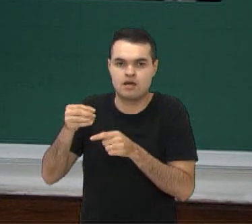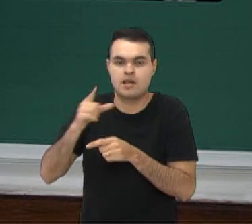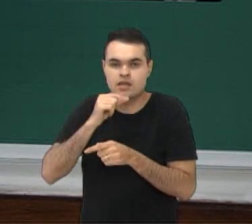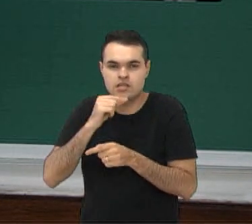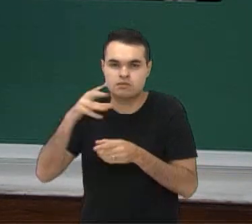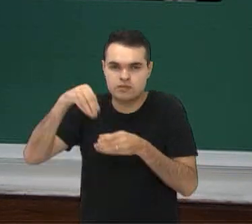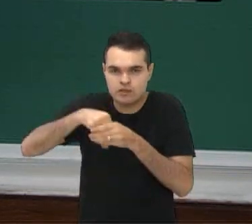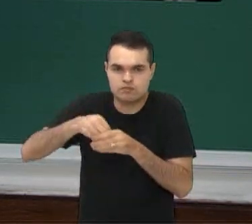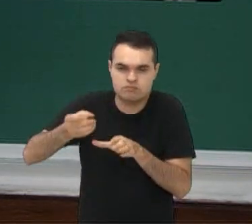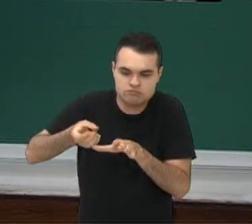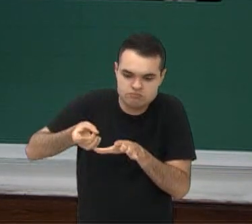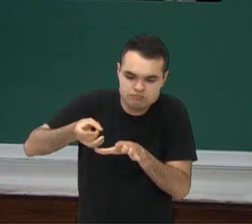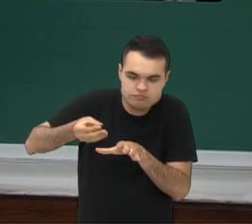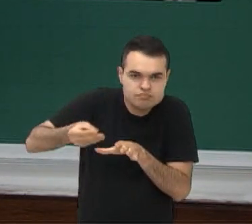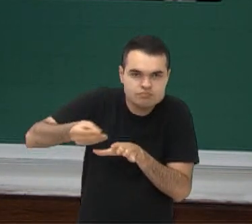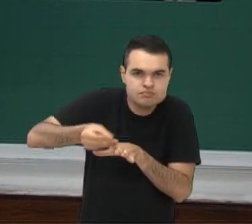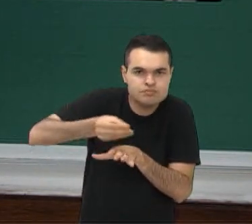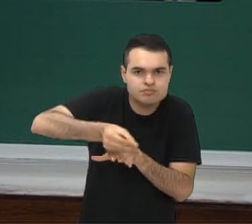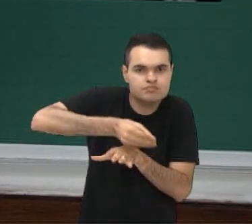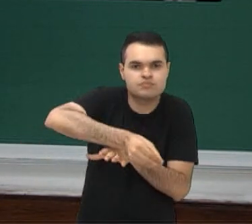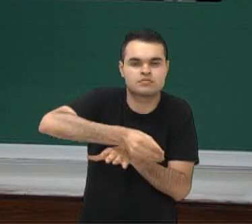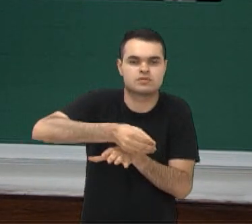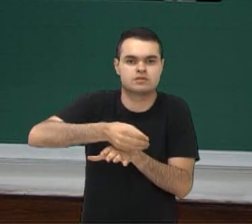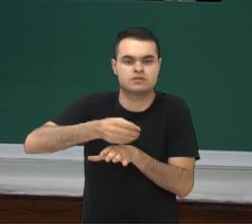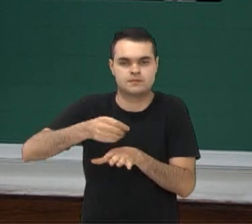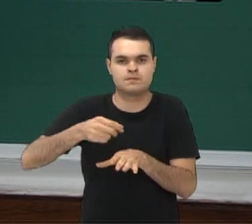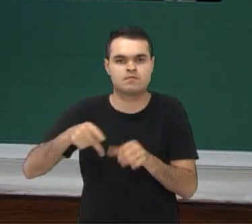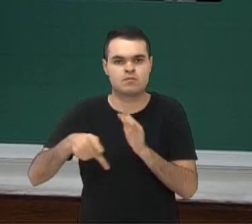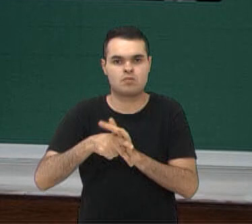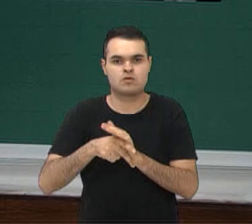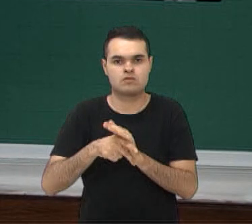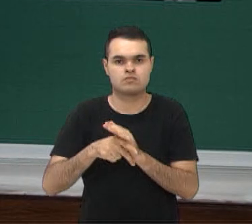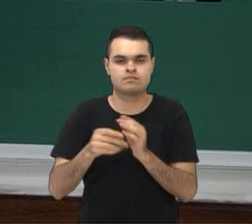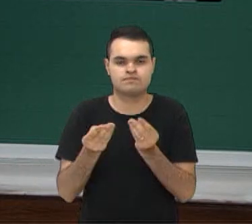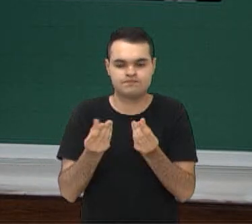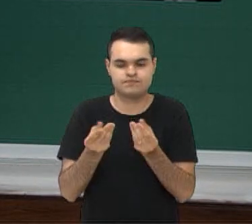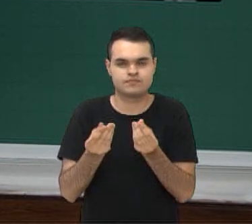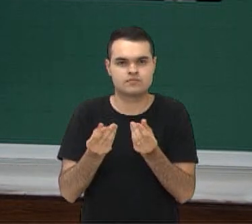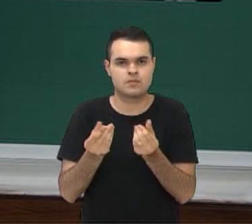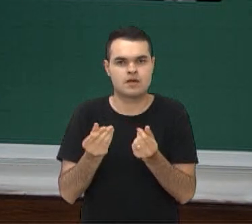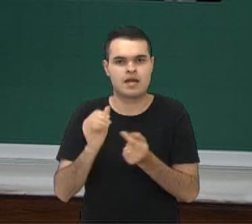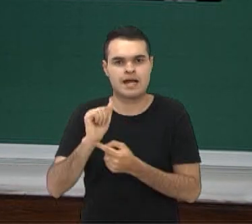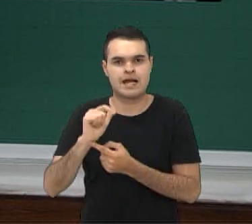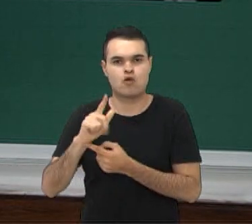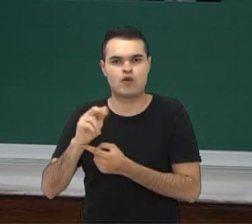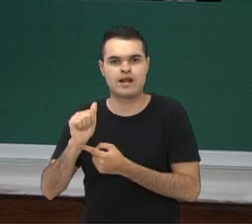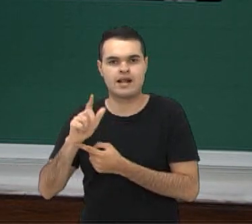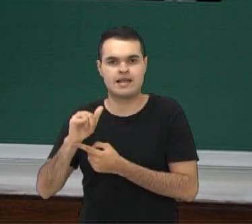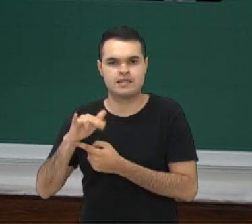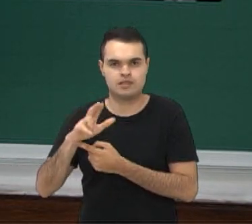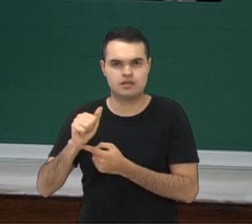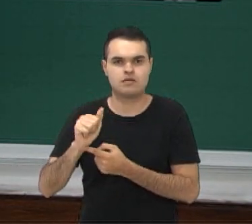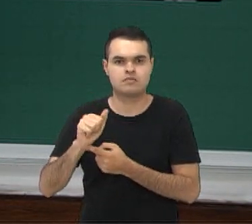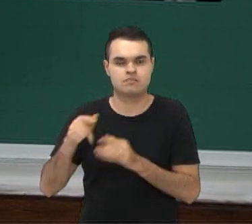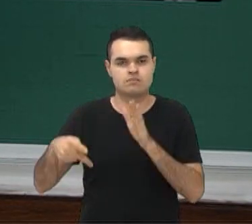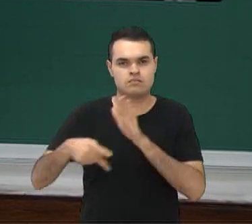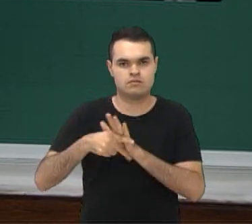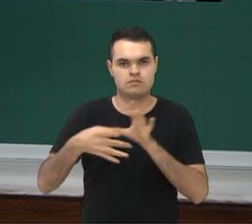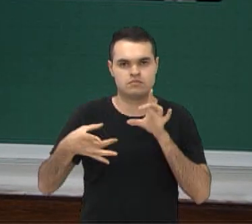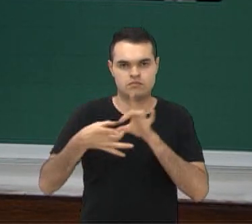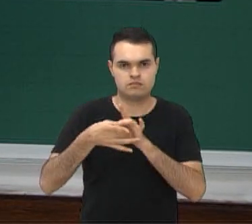no sêmen ali. Então, a próstata é importante porque ela vai produzir uma substância mais alcalina e a nutrição garantida pela